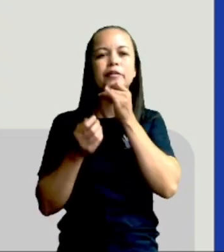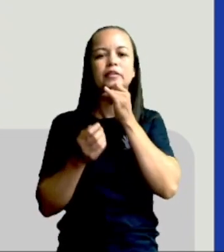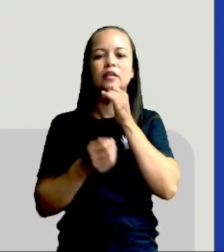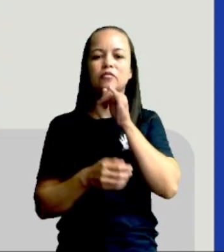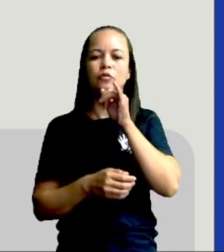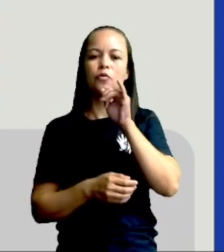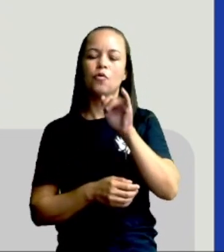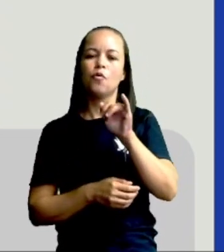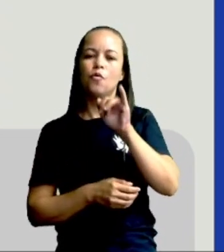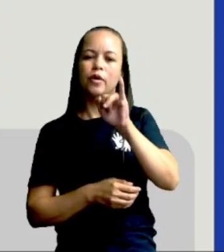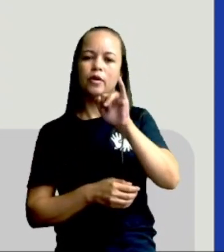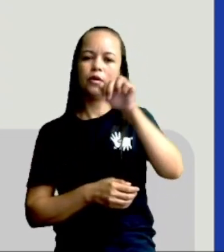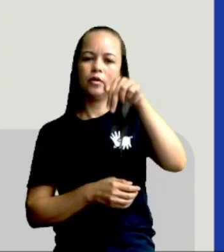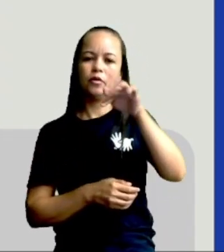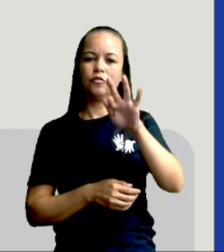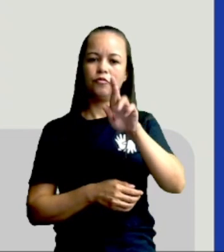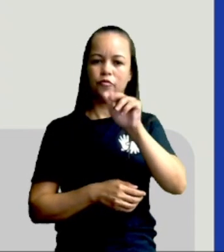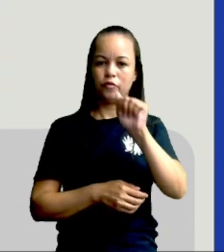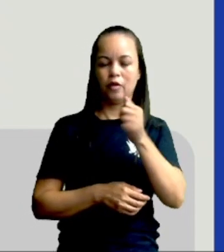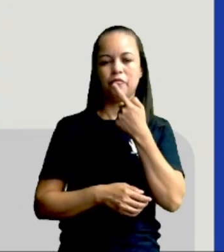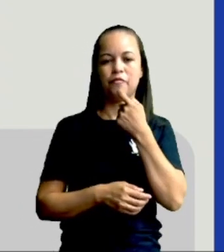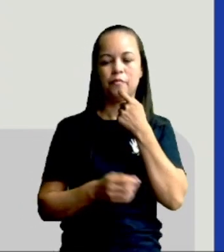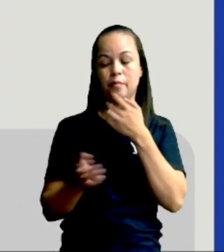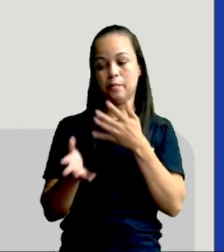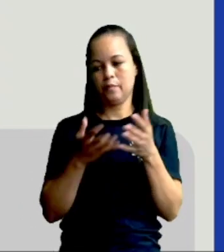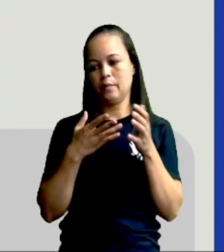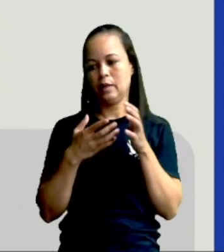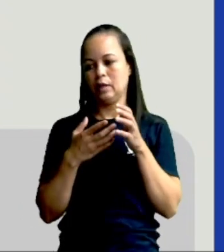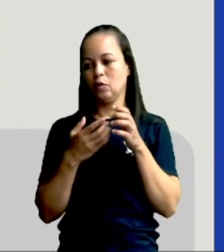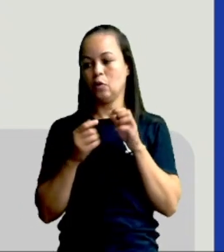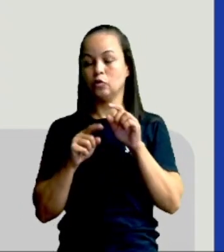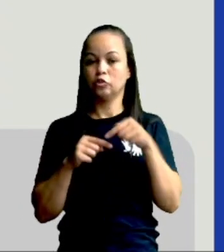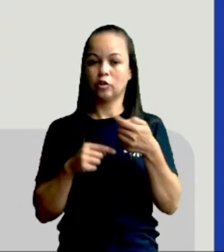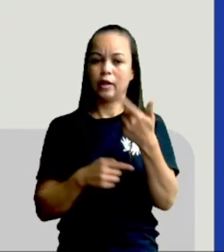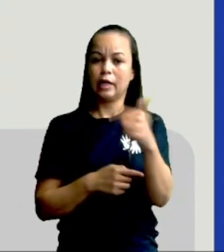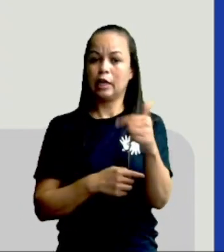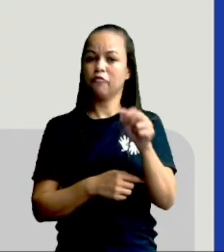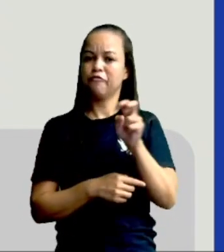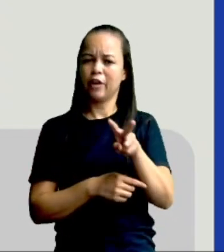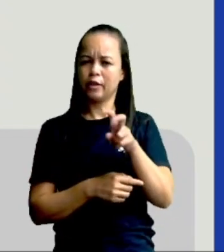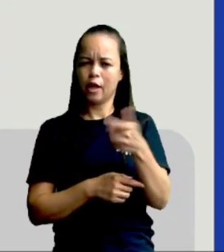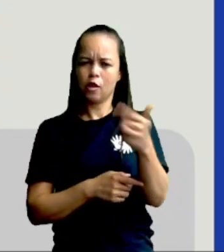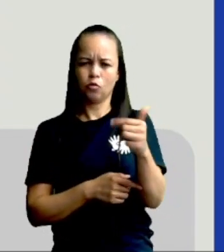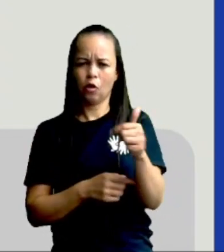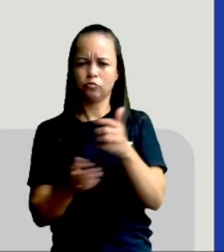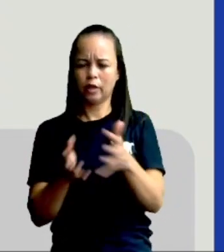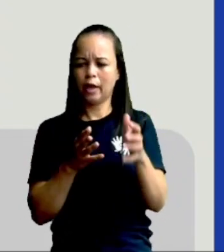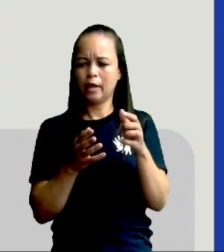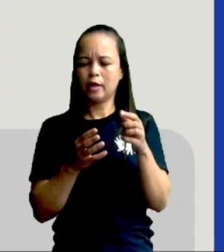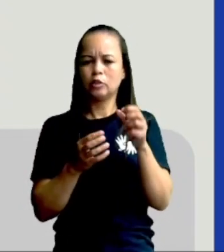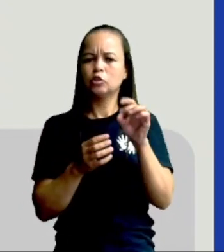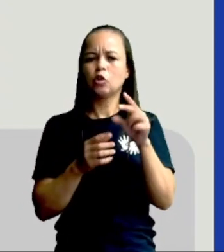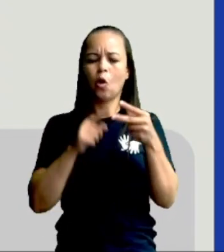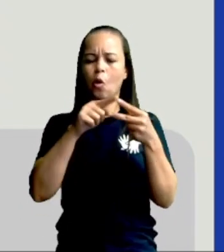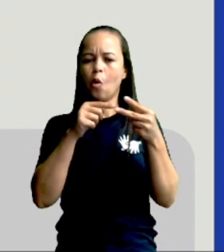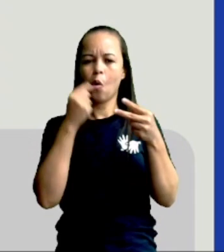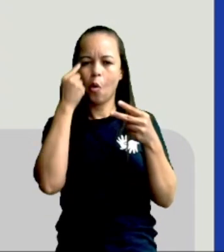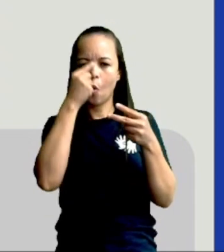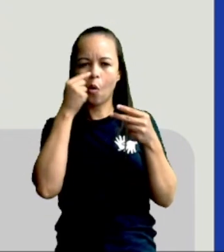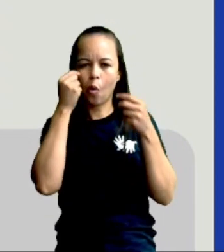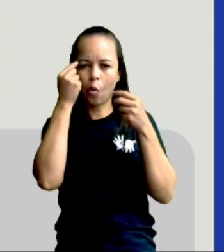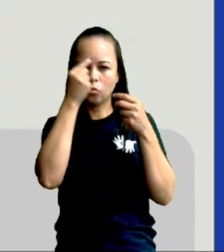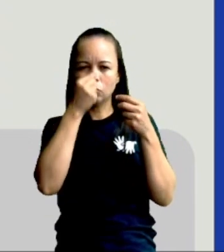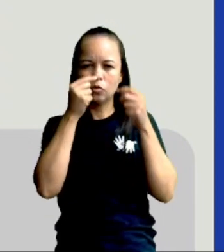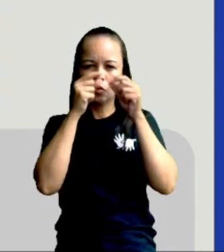presa. Já as cobras não venenosas, elas possuem olhos grandes com pupilas circulares. E essa